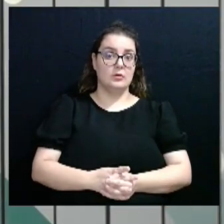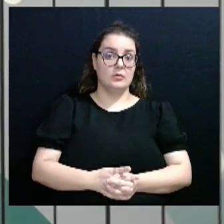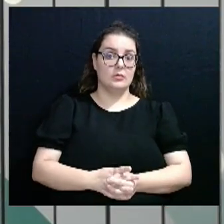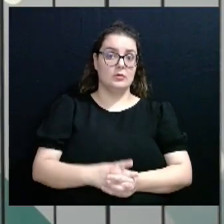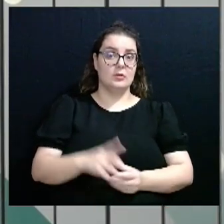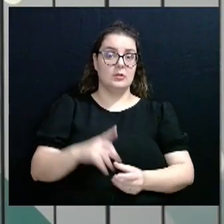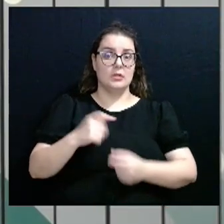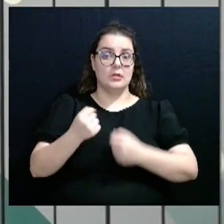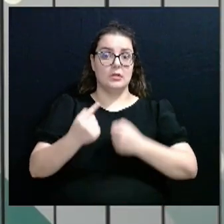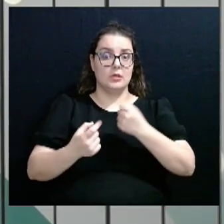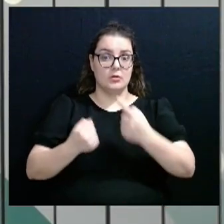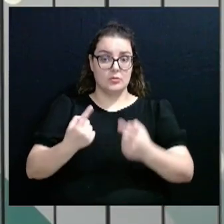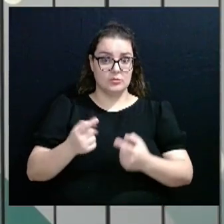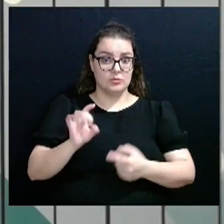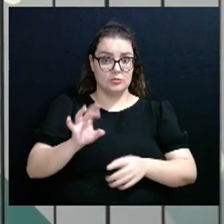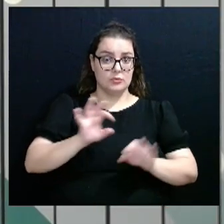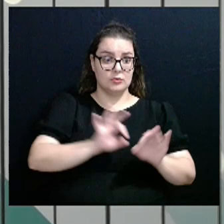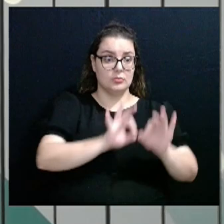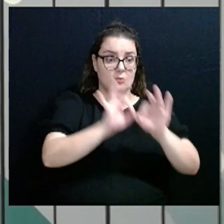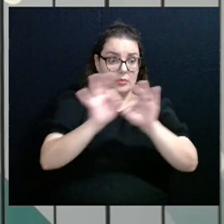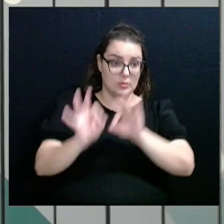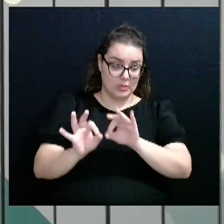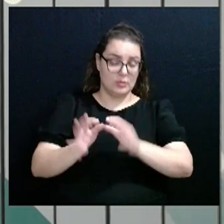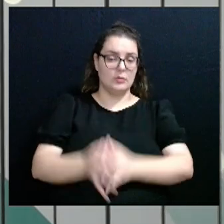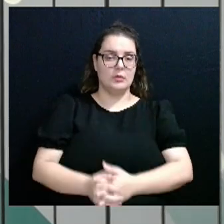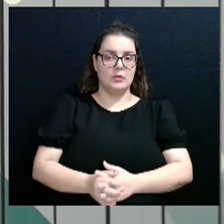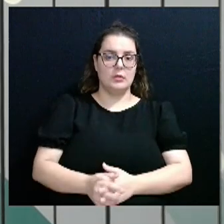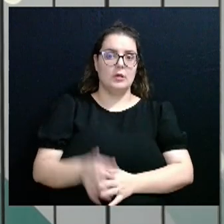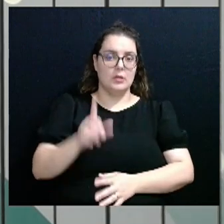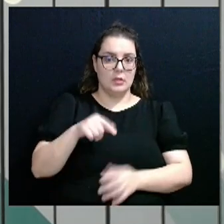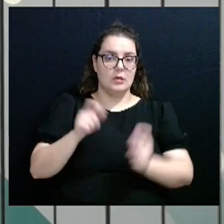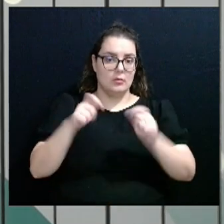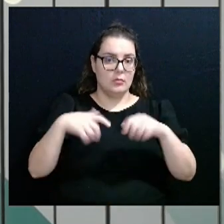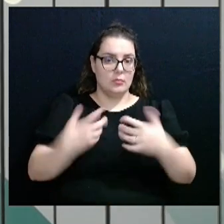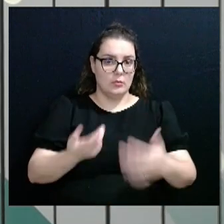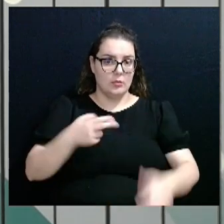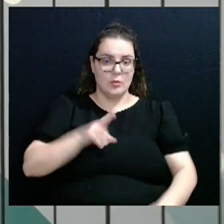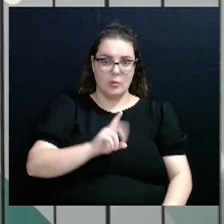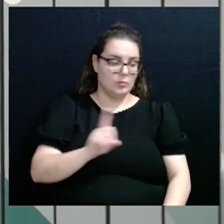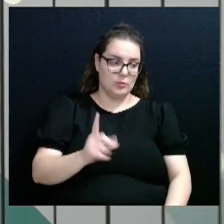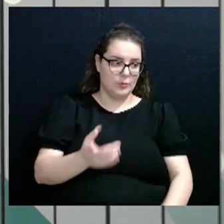o acompanhamento é suficiente ou não?